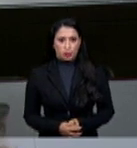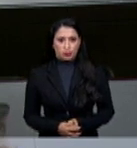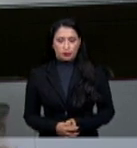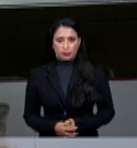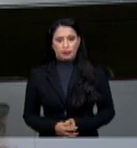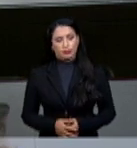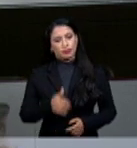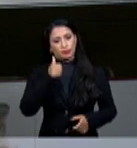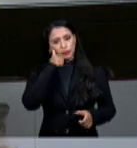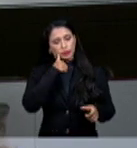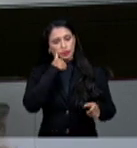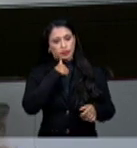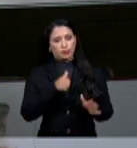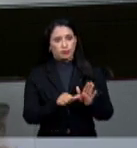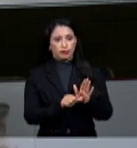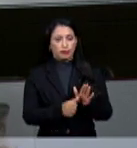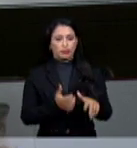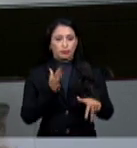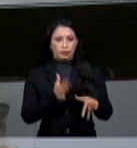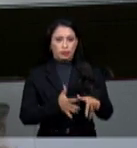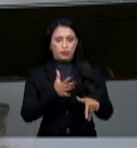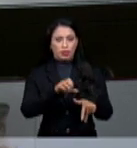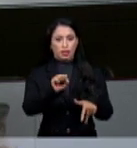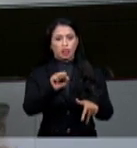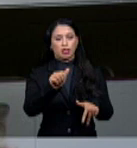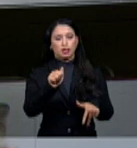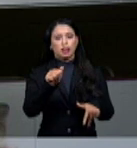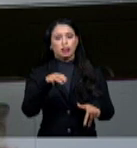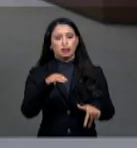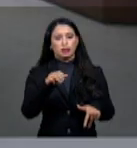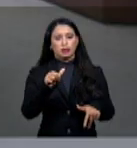a Samara Pataxó para a sua manifestação.